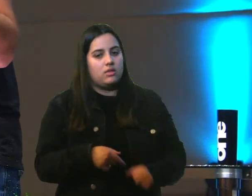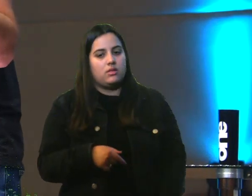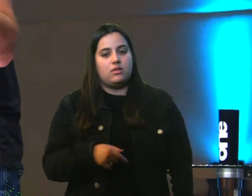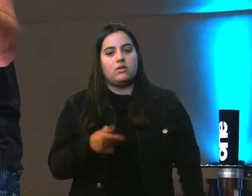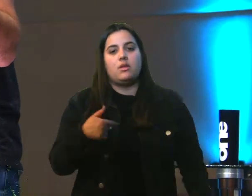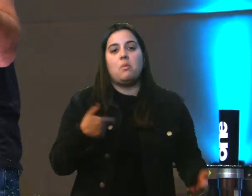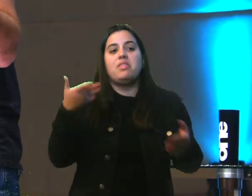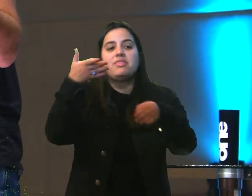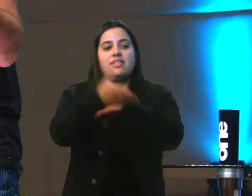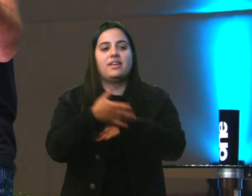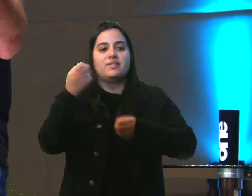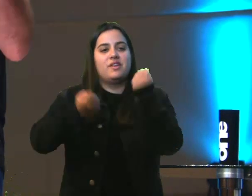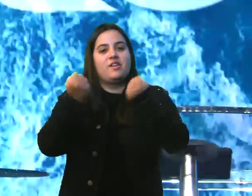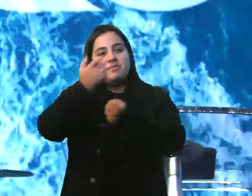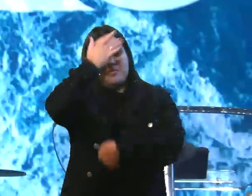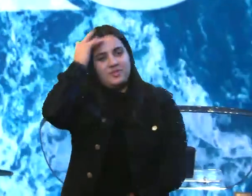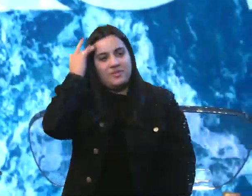alguém.